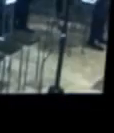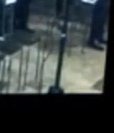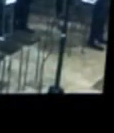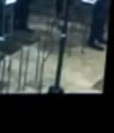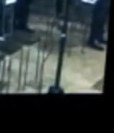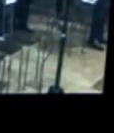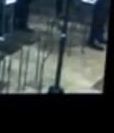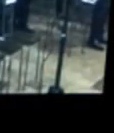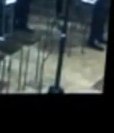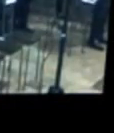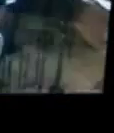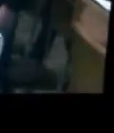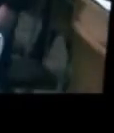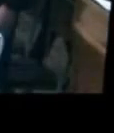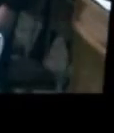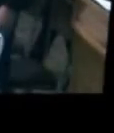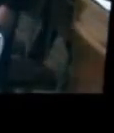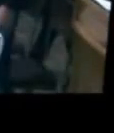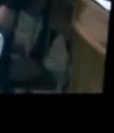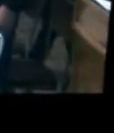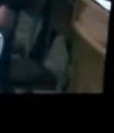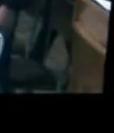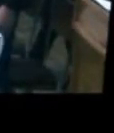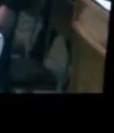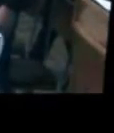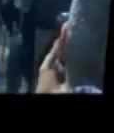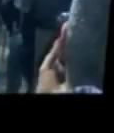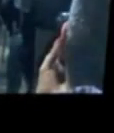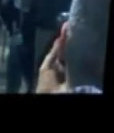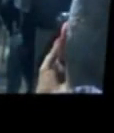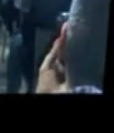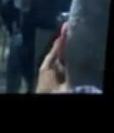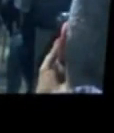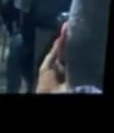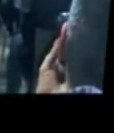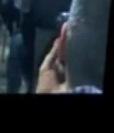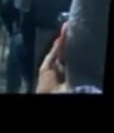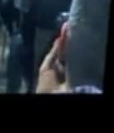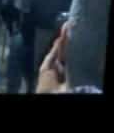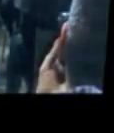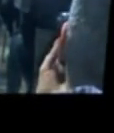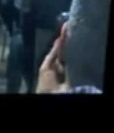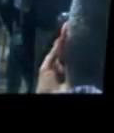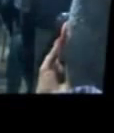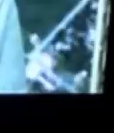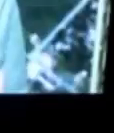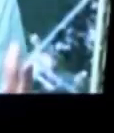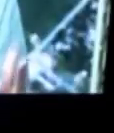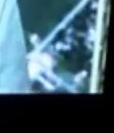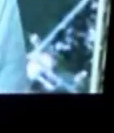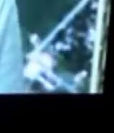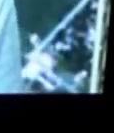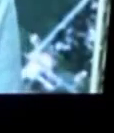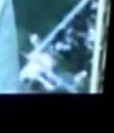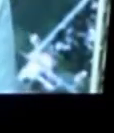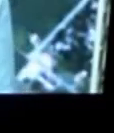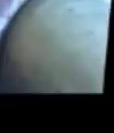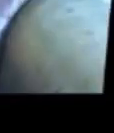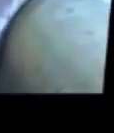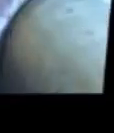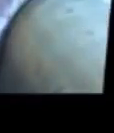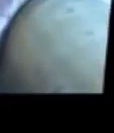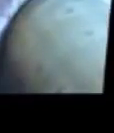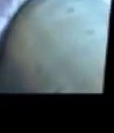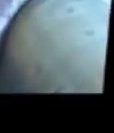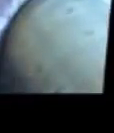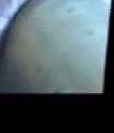classe política e, principalmente, os nossos representantes do sul do estado para a realização desta grande obra.